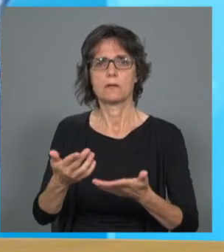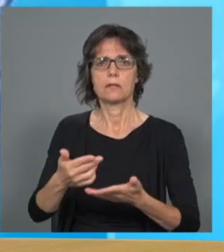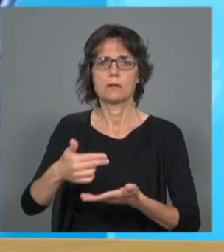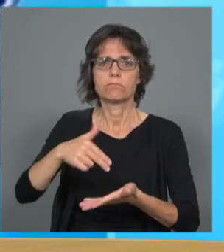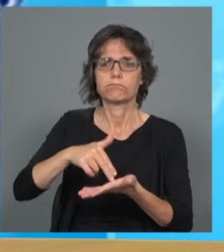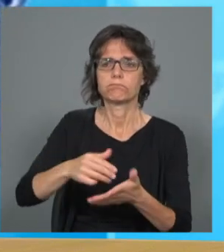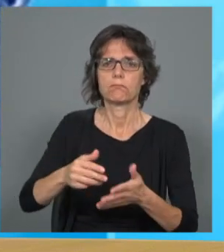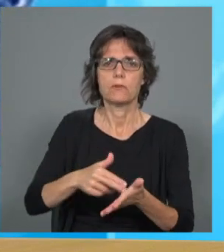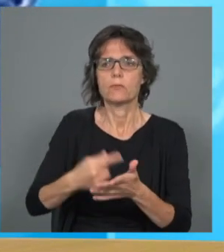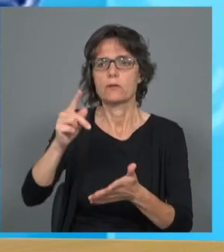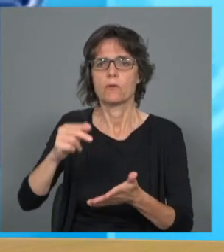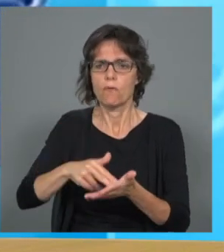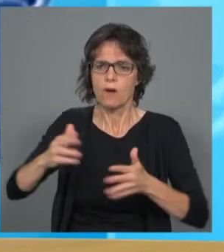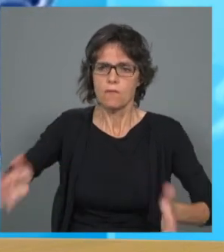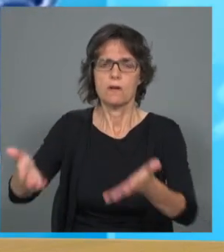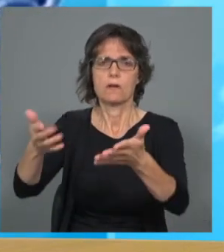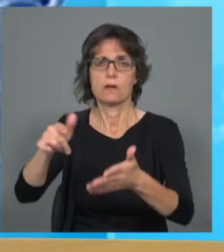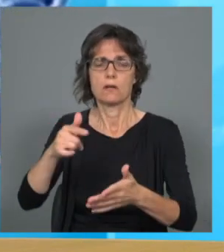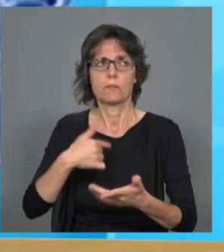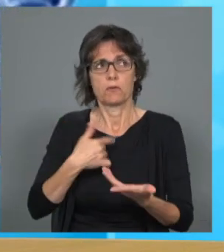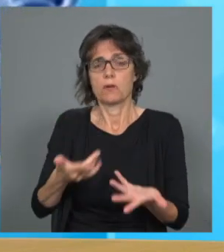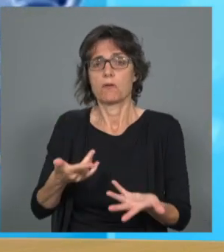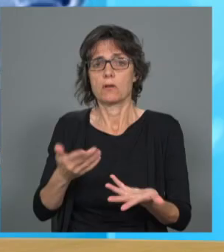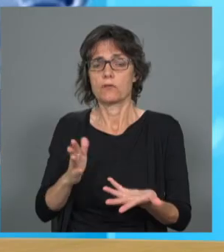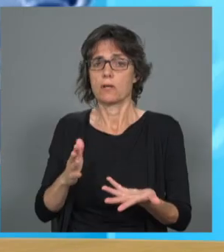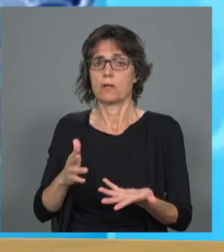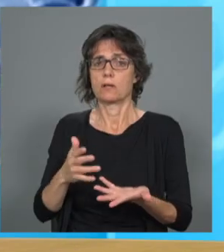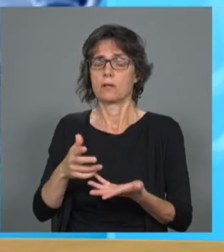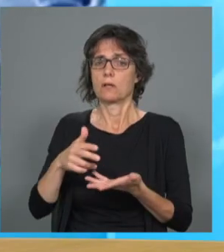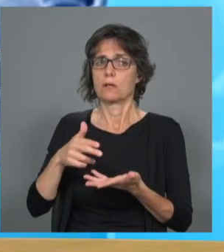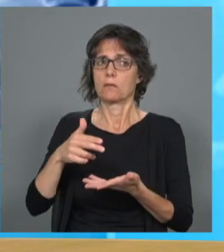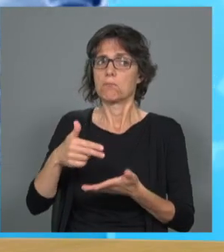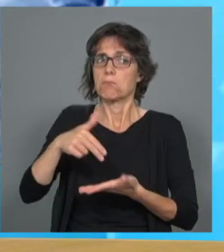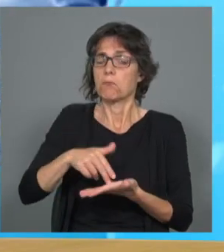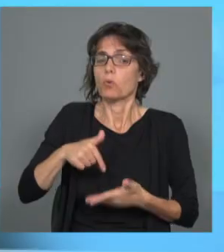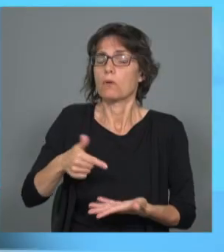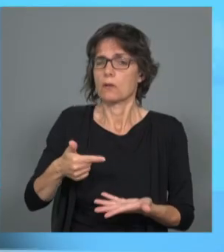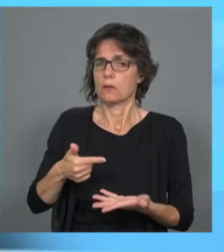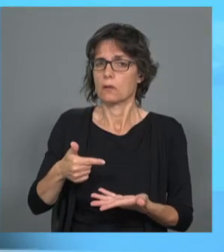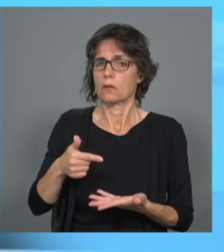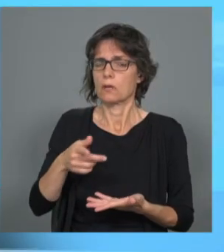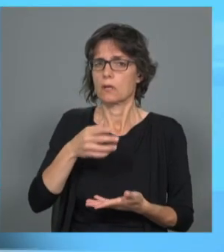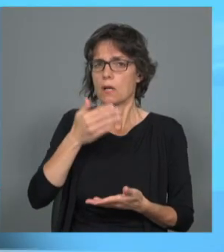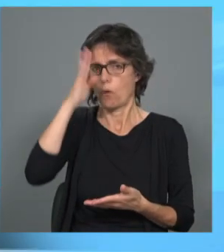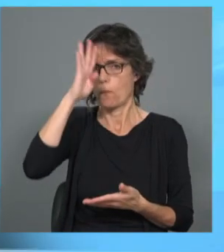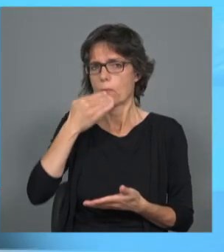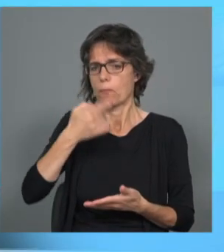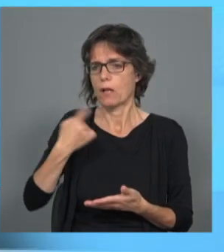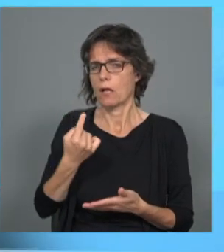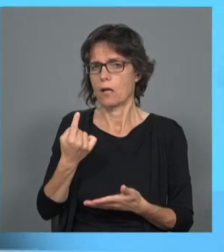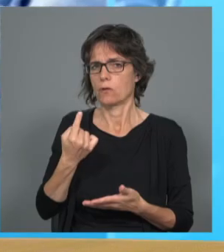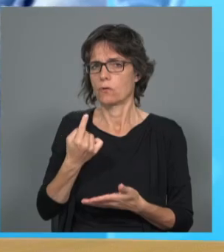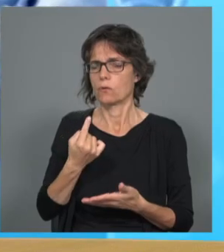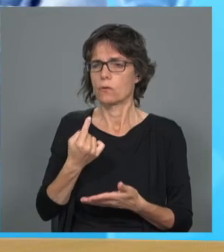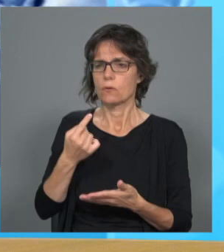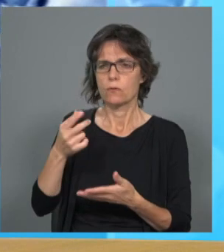estou na rua, já estou a gastar as solas dos sapatos, mas agora ponham-se à escuta e ouçam. E é muito este ouvir. Nós, acima de tudo, queremos ouvir os